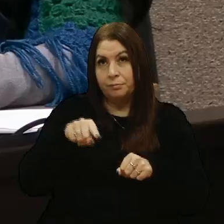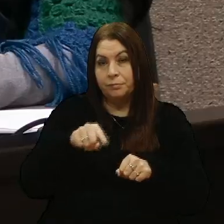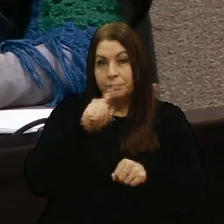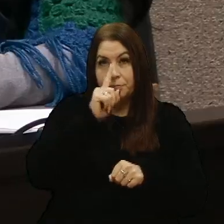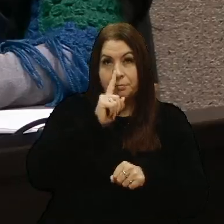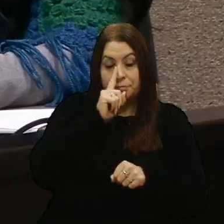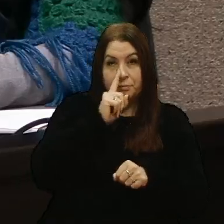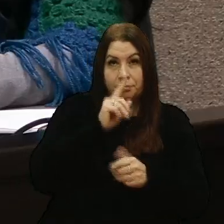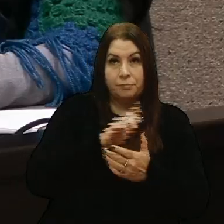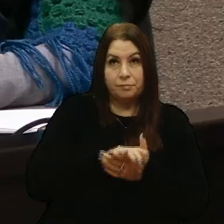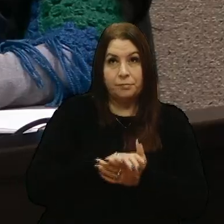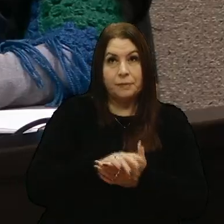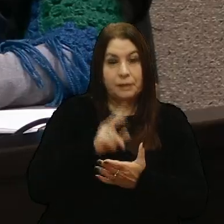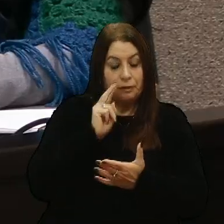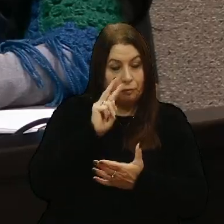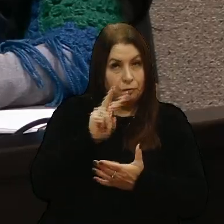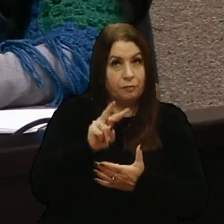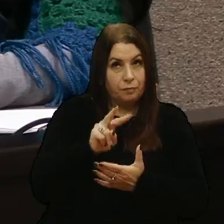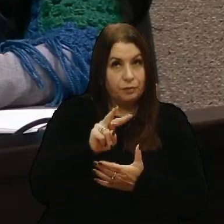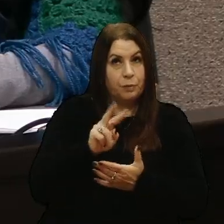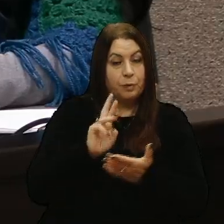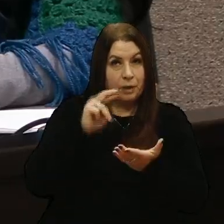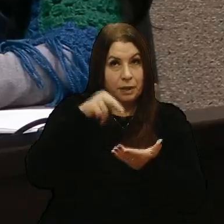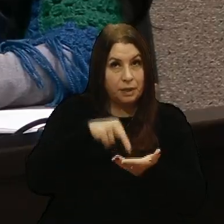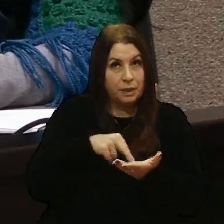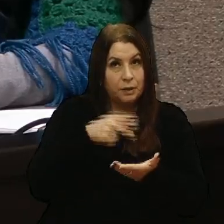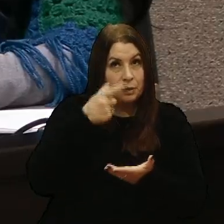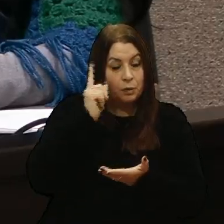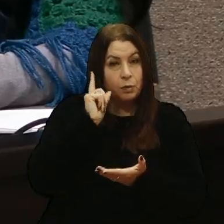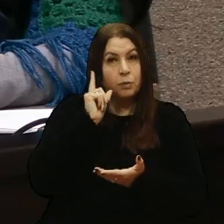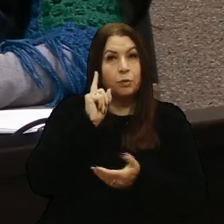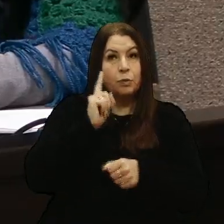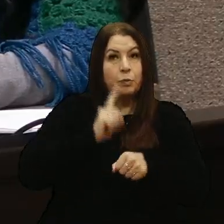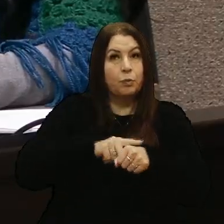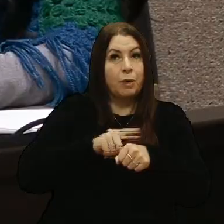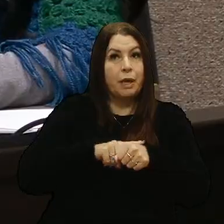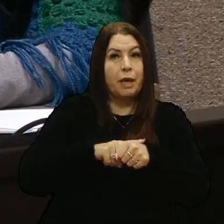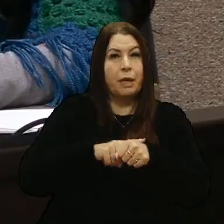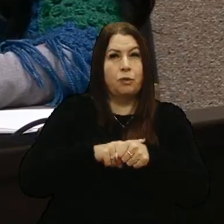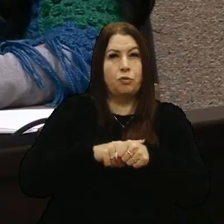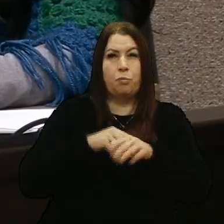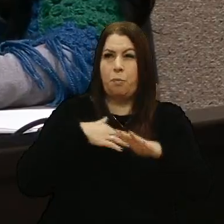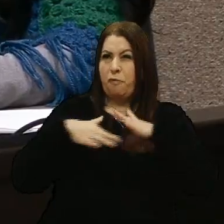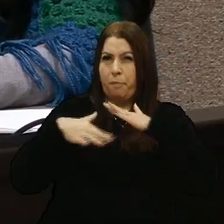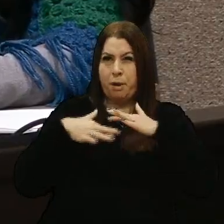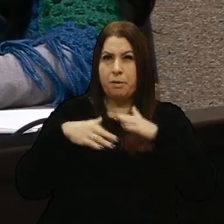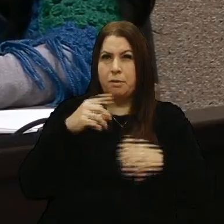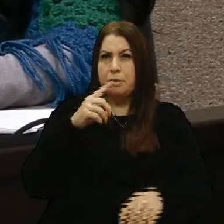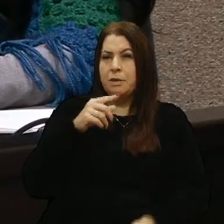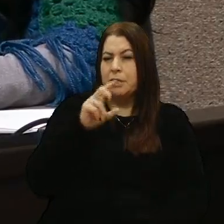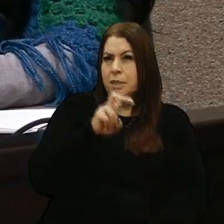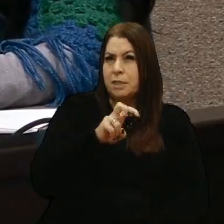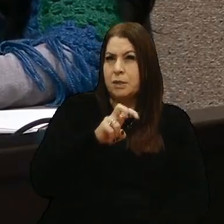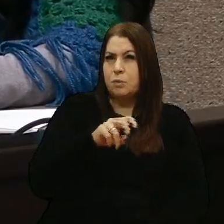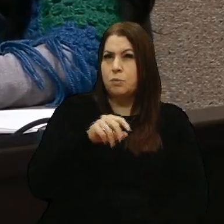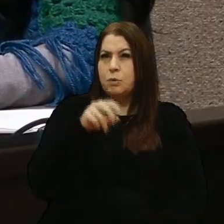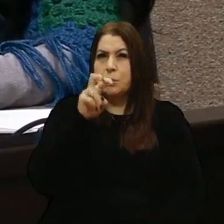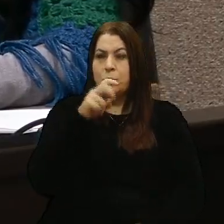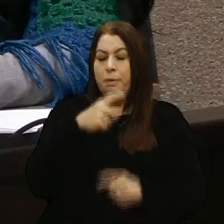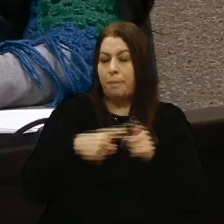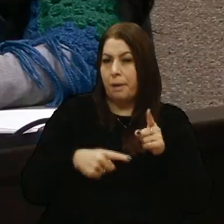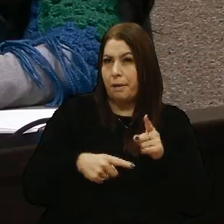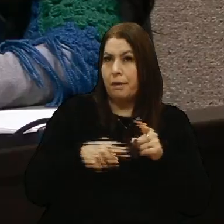perigo, né? Então viu, né, a realidade ontem em pleno horário de pico, né? 17 horas,